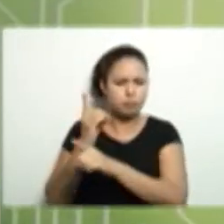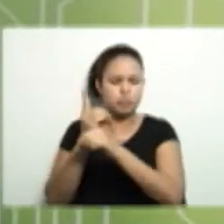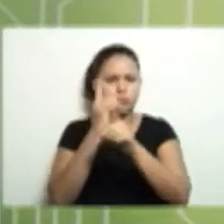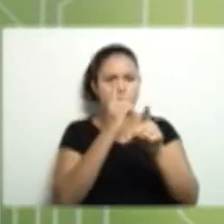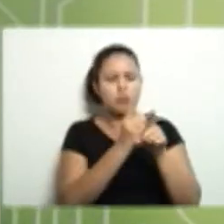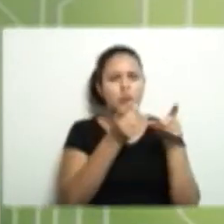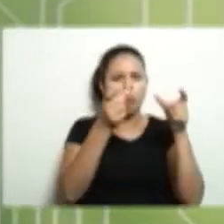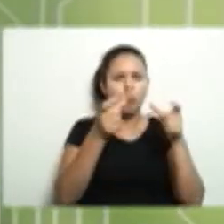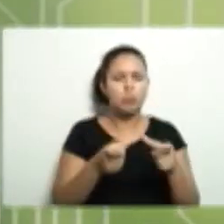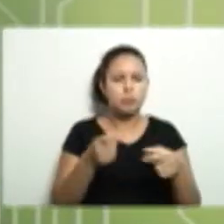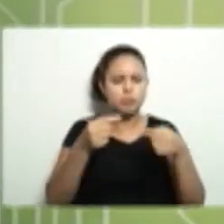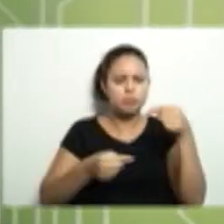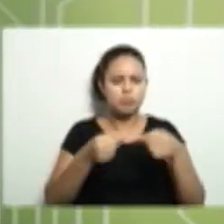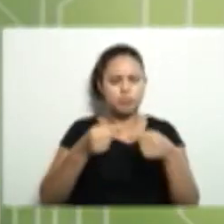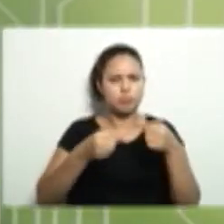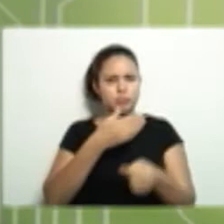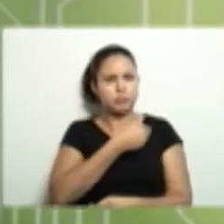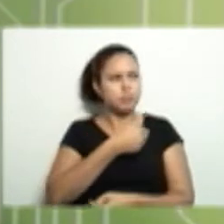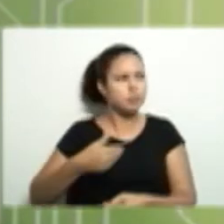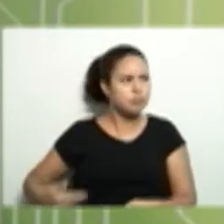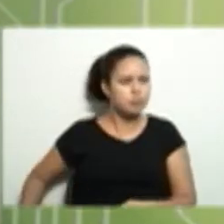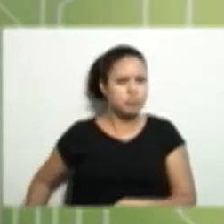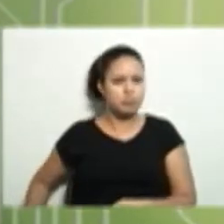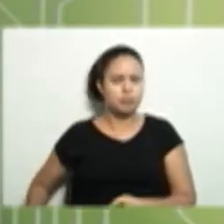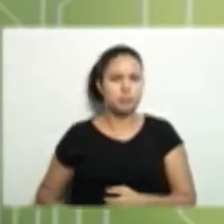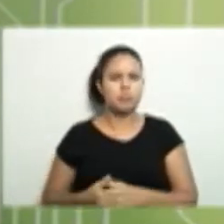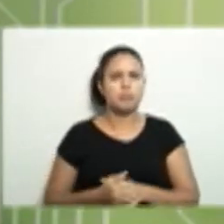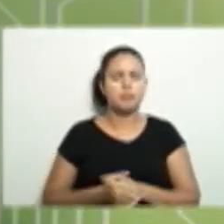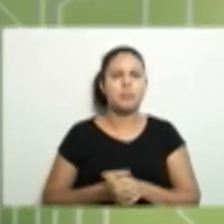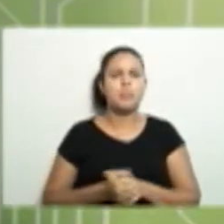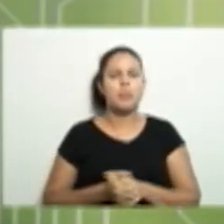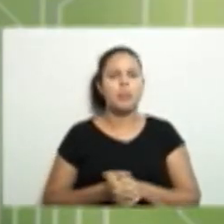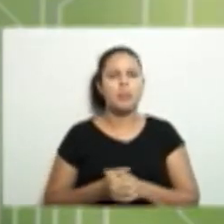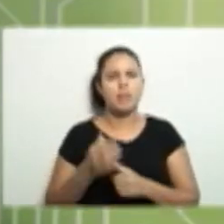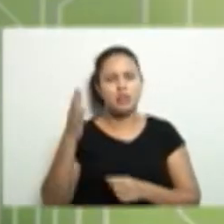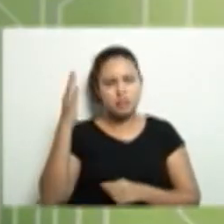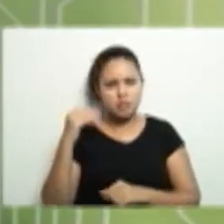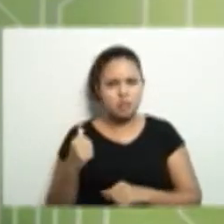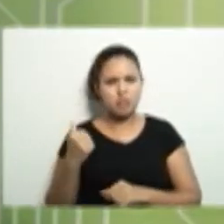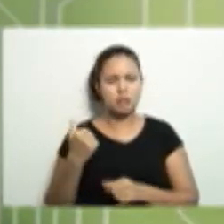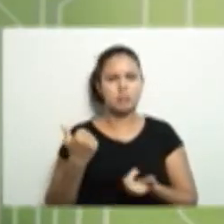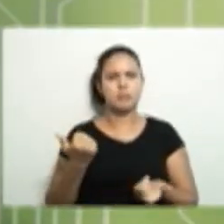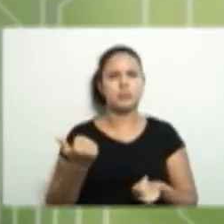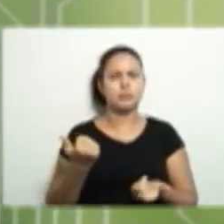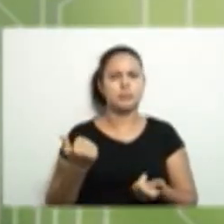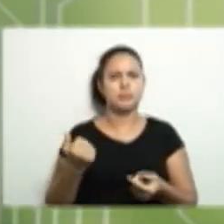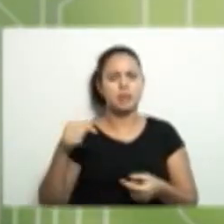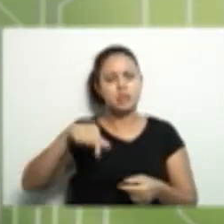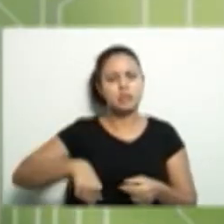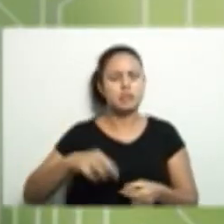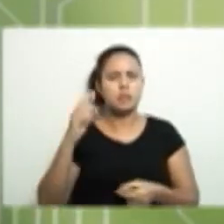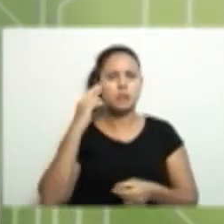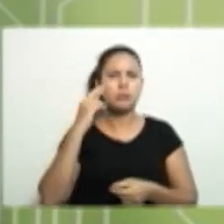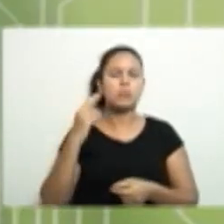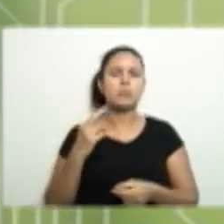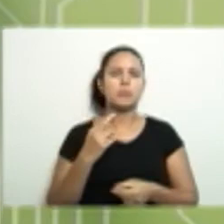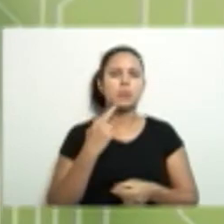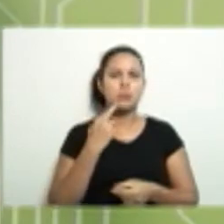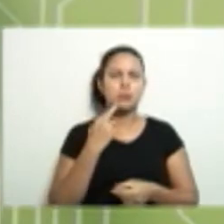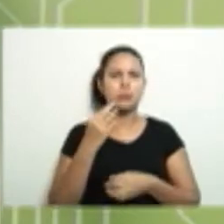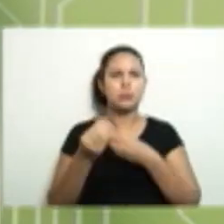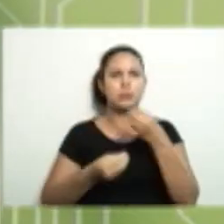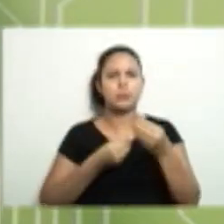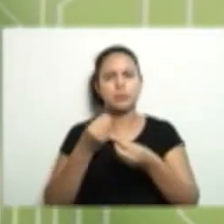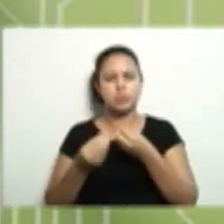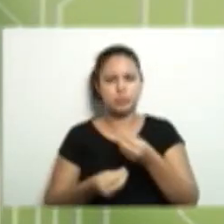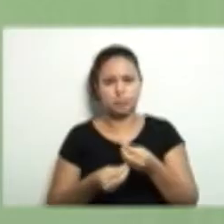políticas públicas. E nós podemos falar de algumas políticas públicas que foram feitas especificamente aqui para o estado de Rondônia. A gente vê uma lista ali no